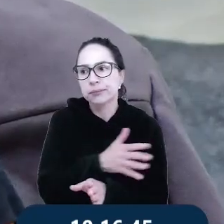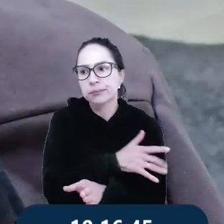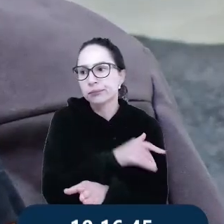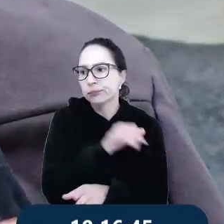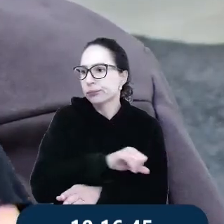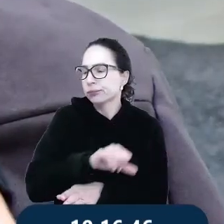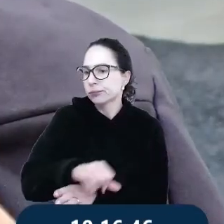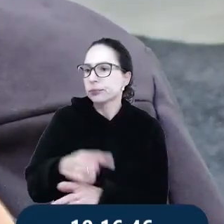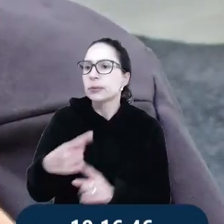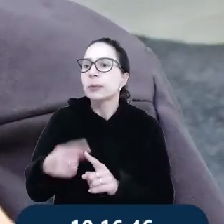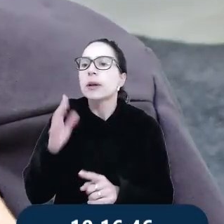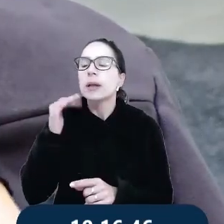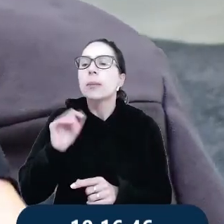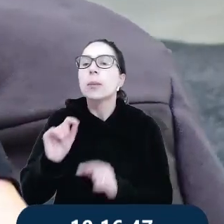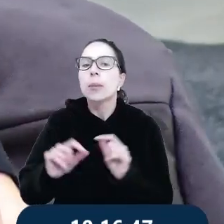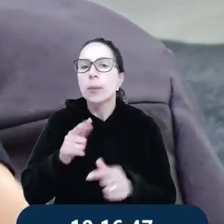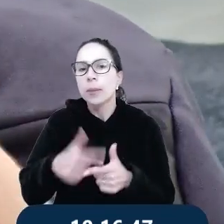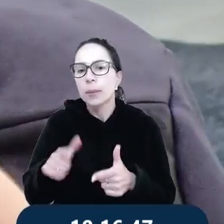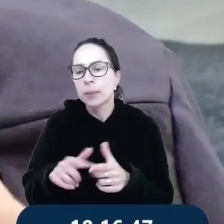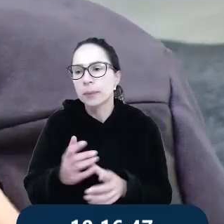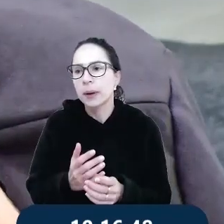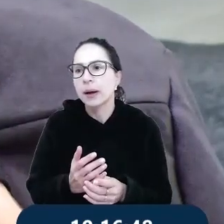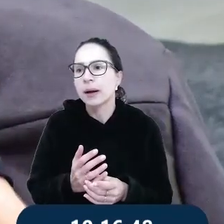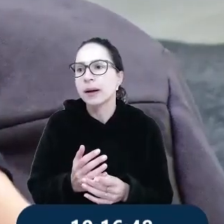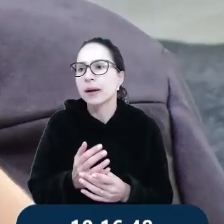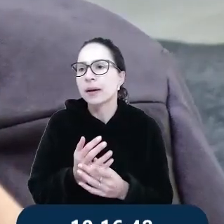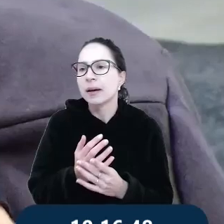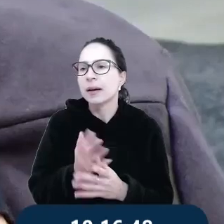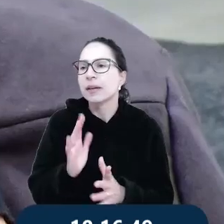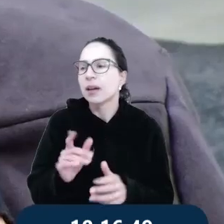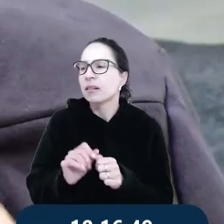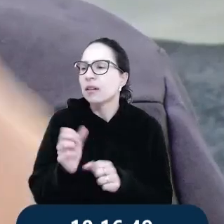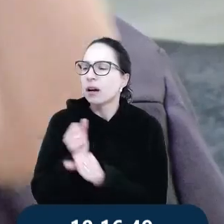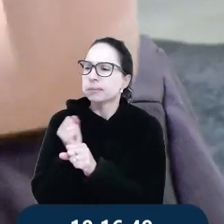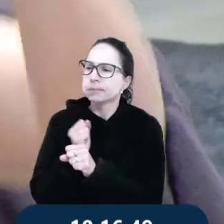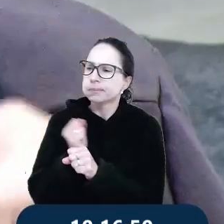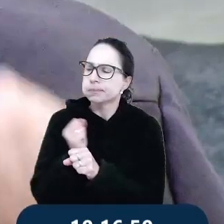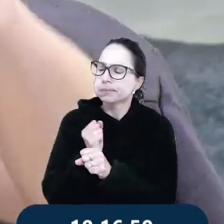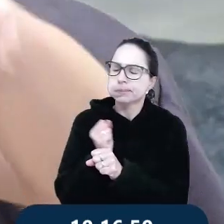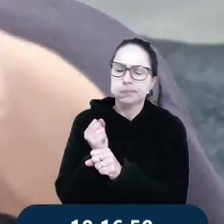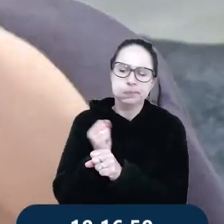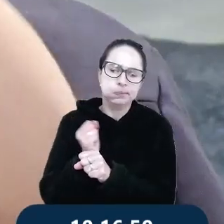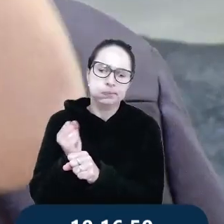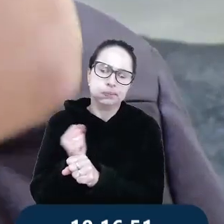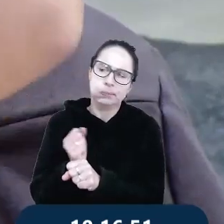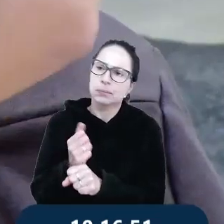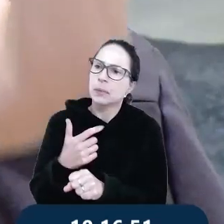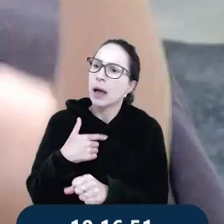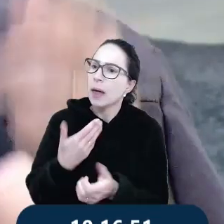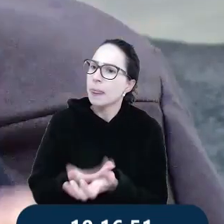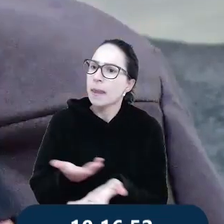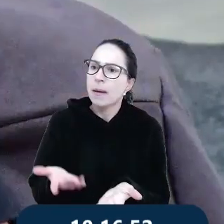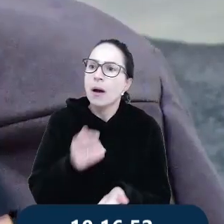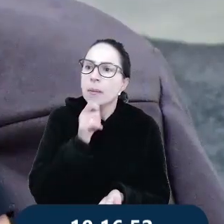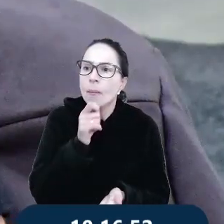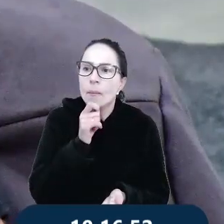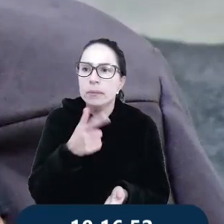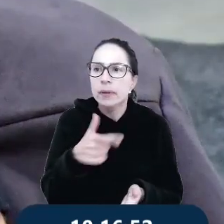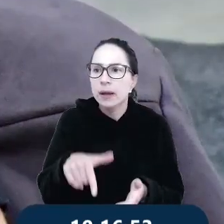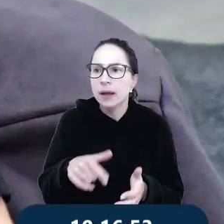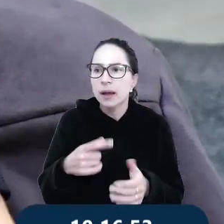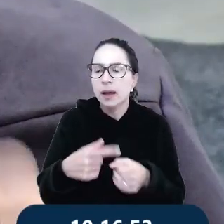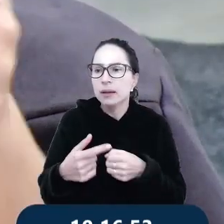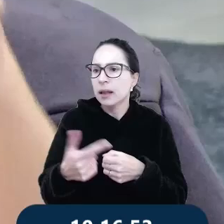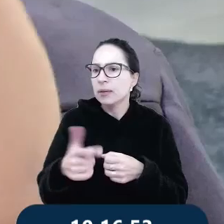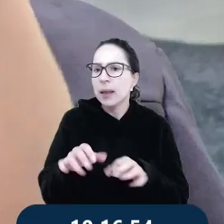que é o problema? Porque já faz décadas, faz anos, até hoje nossa cidade não tem nem plano municipal de